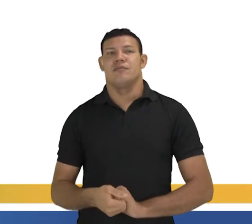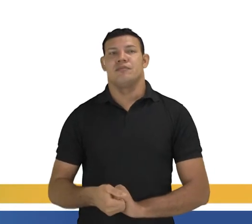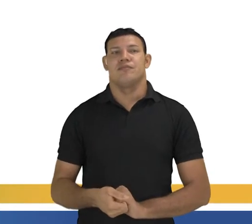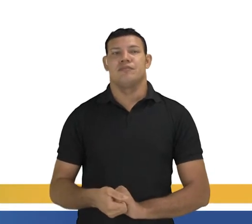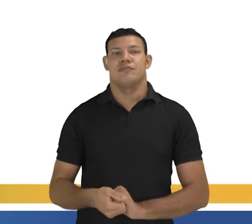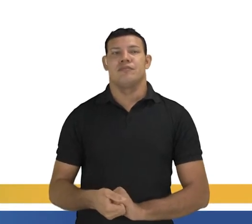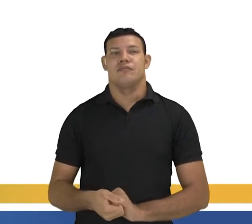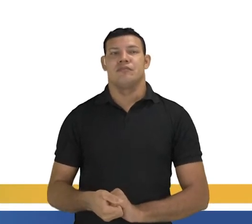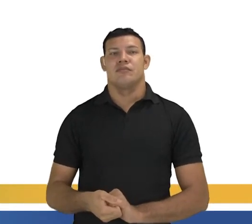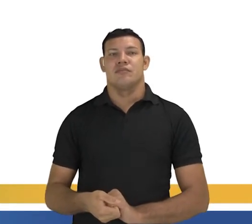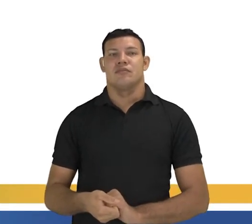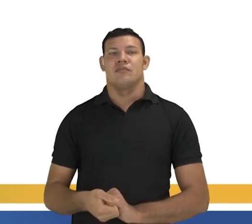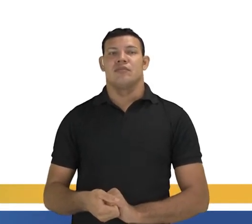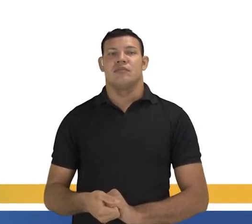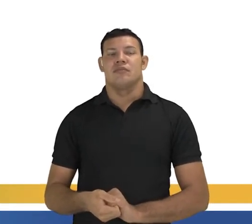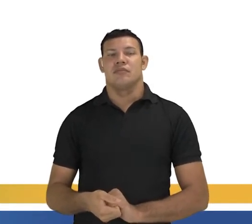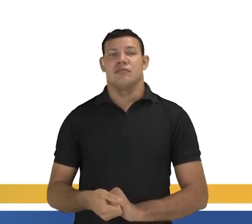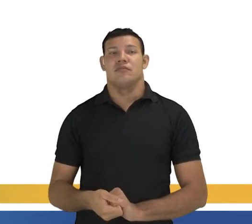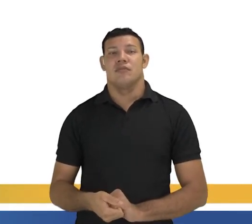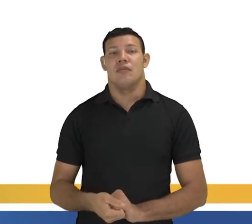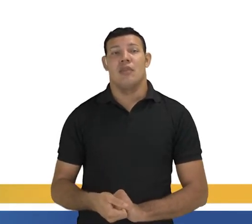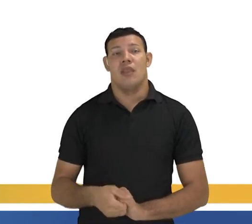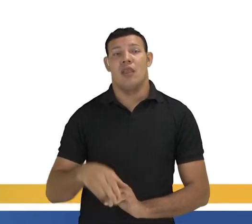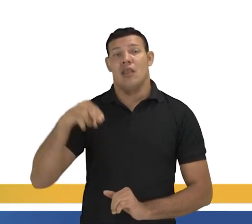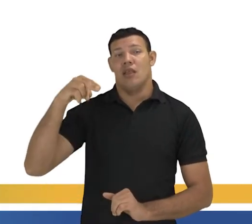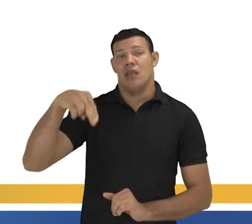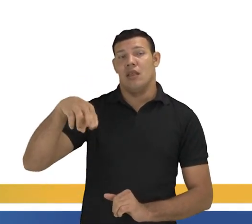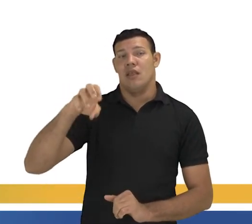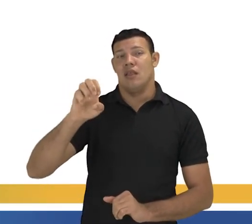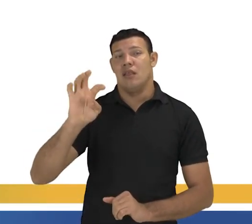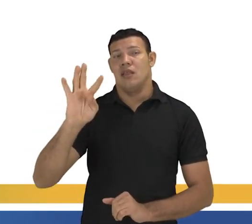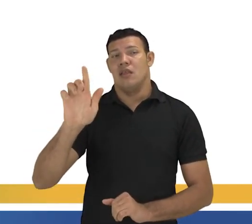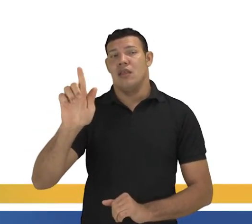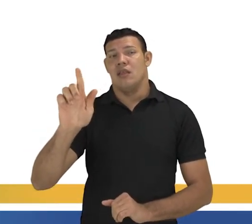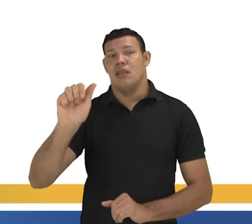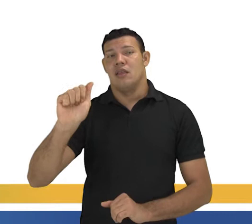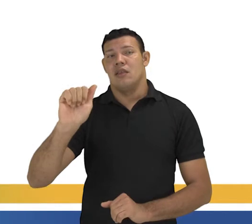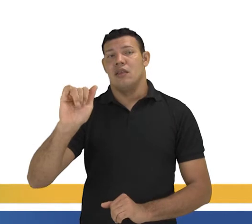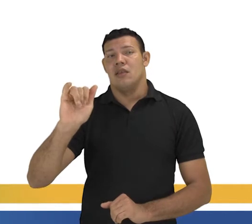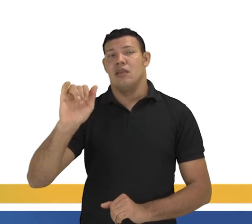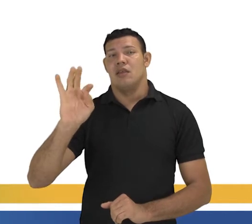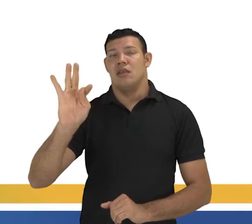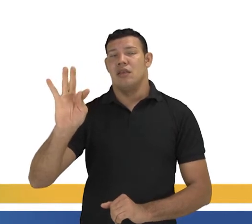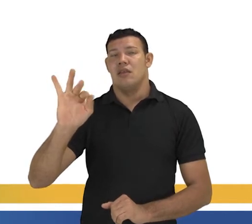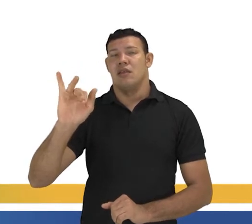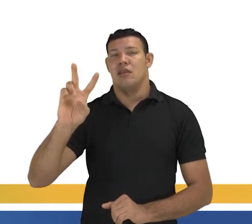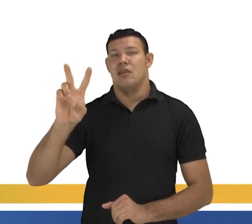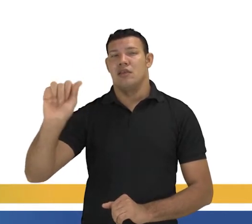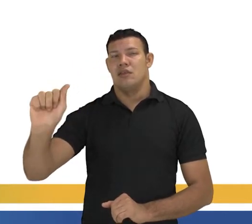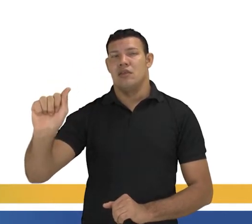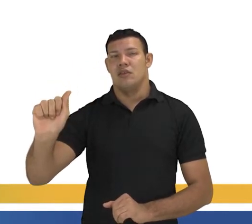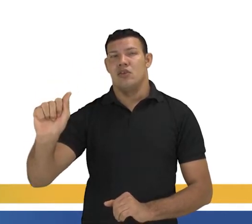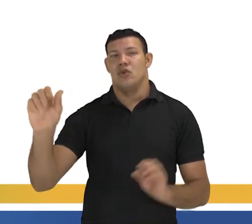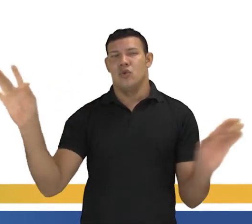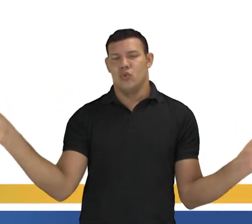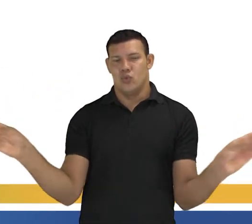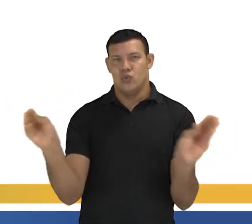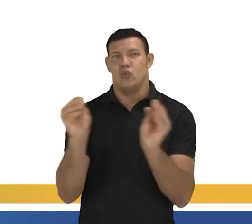been. Ok? Na forma negativa, nós vamos contrair o verbo auxiliar com o